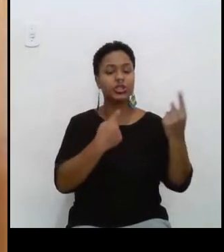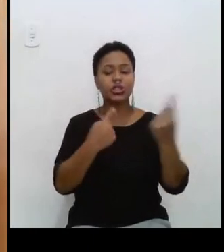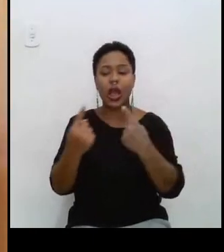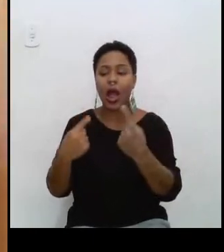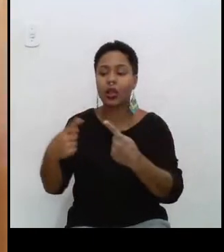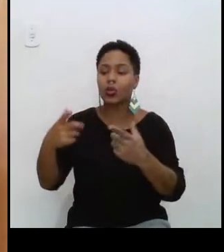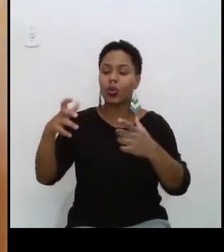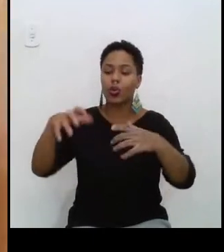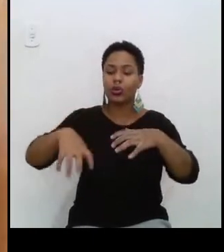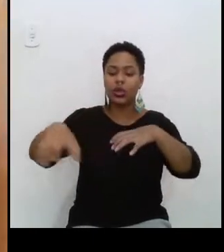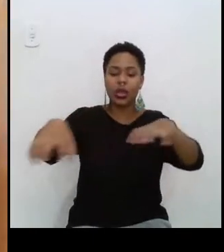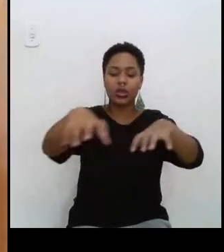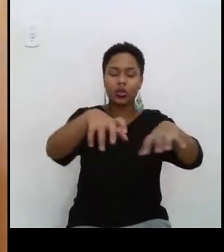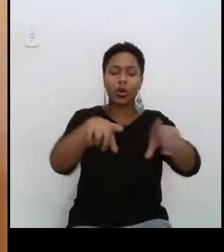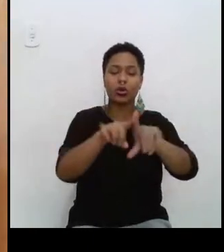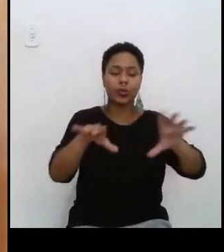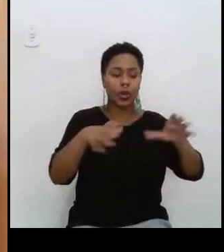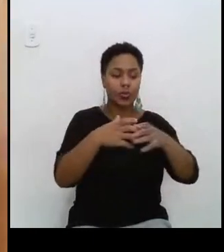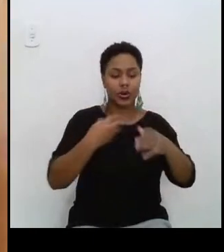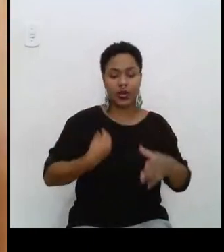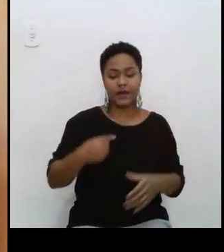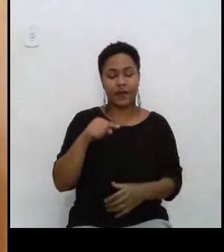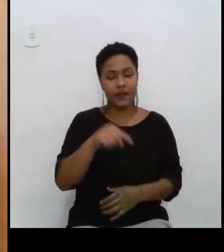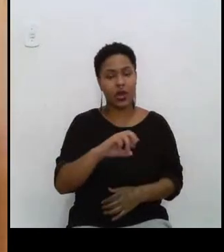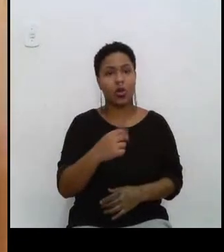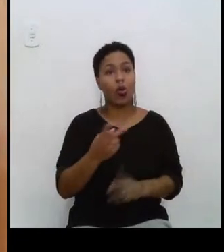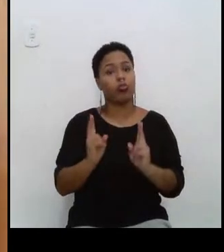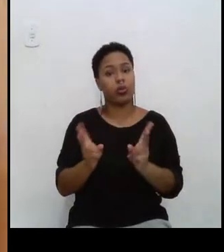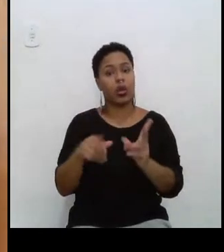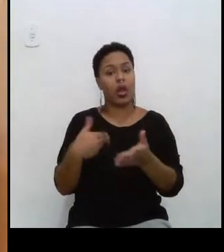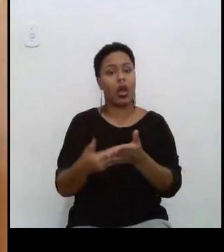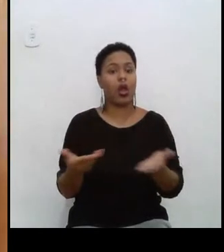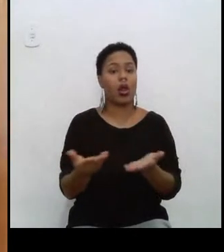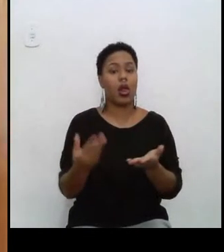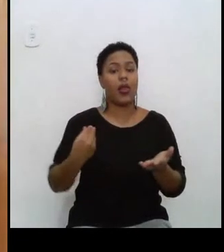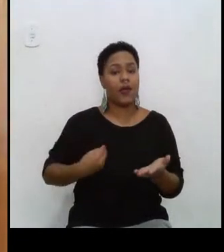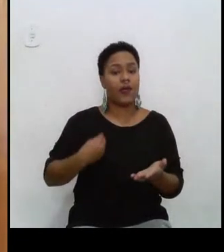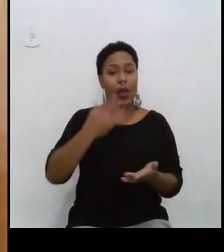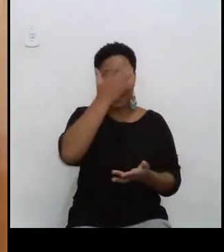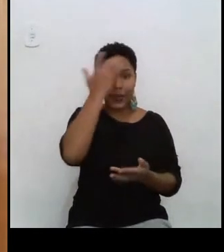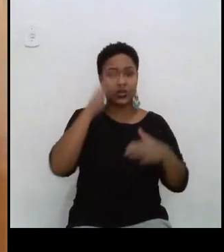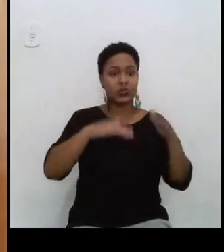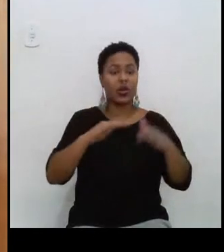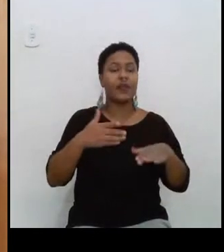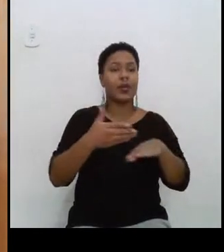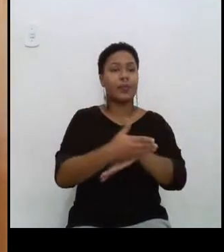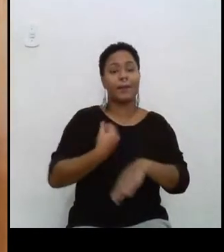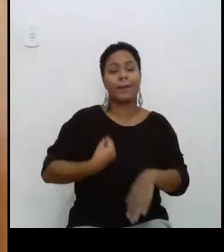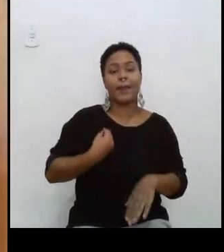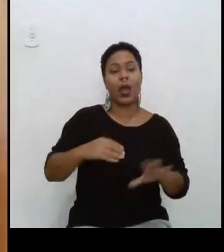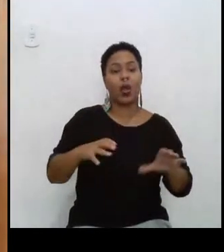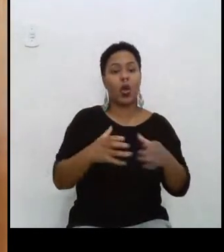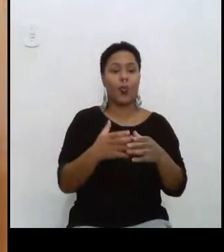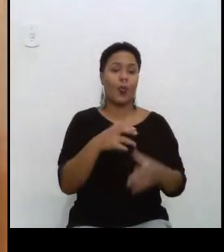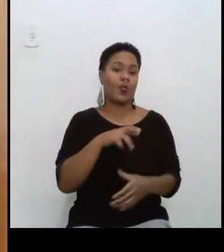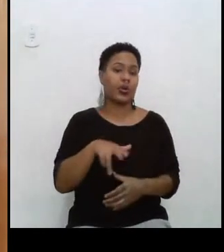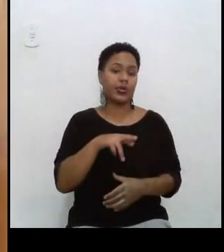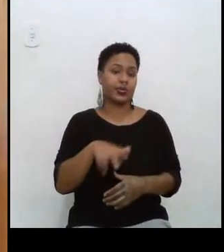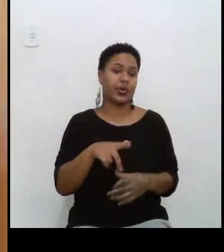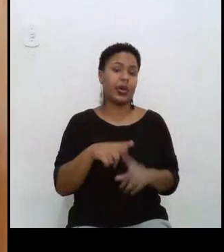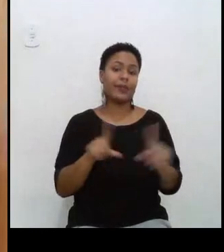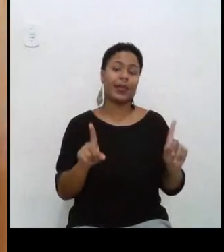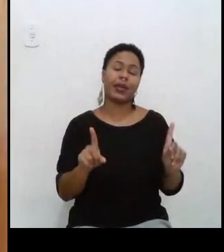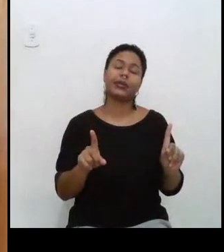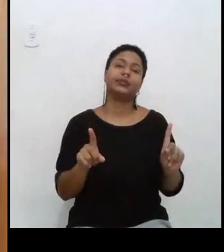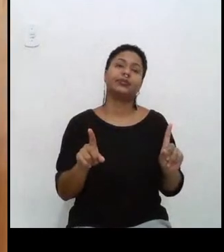Brasil o Internauta e Anahí Não é só na esquina plantão são parte dela Colonial ensinante assim Duda